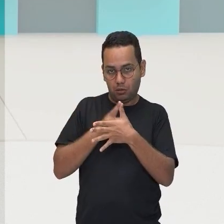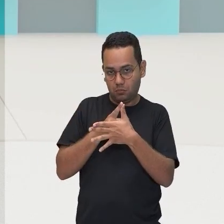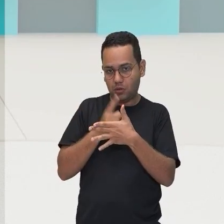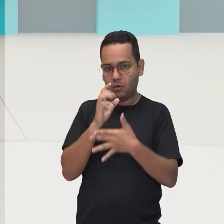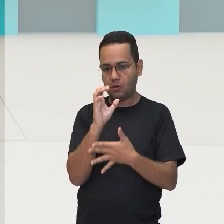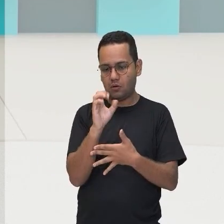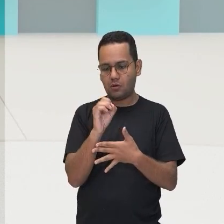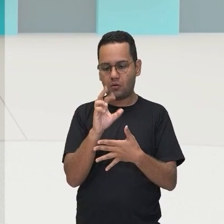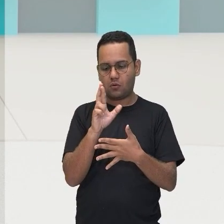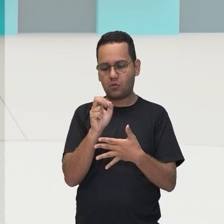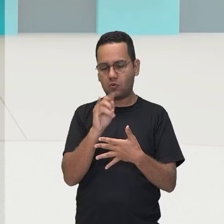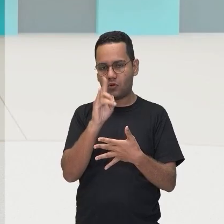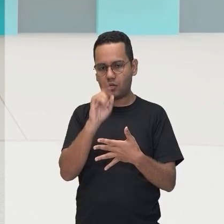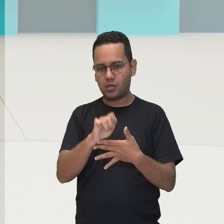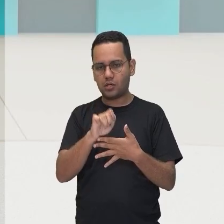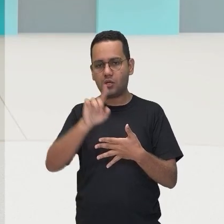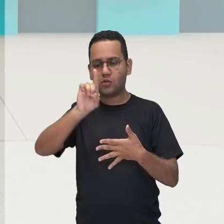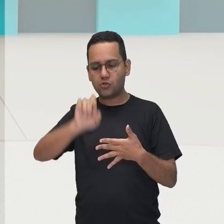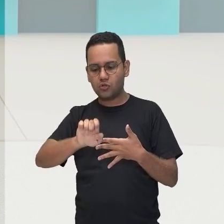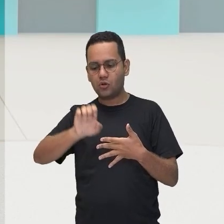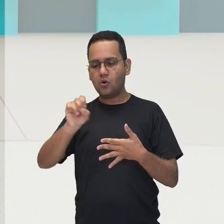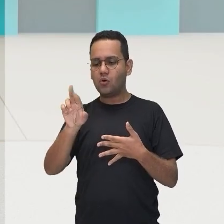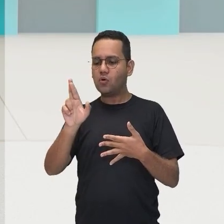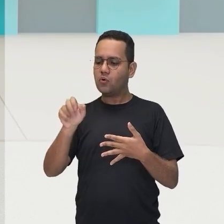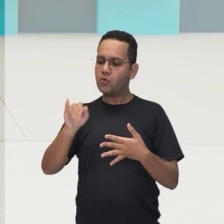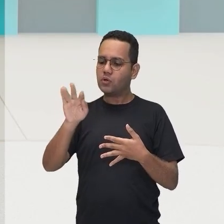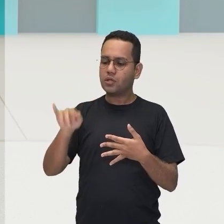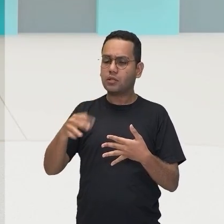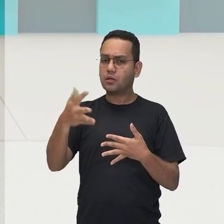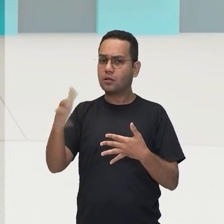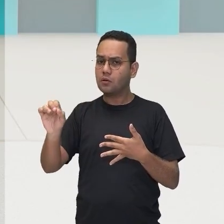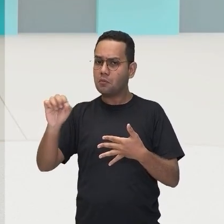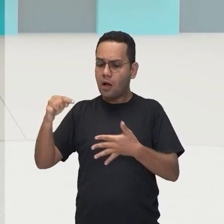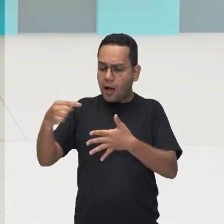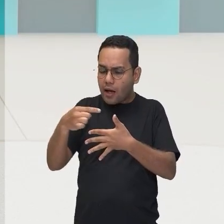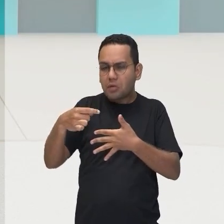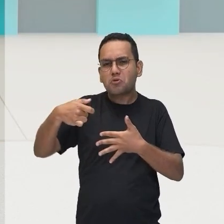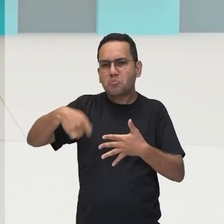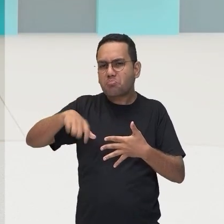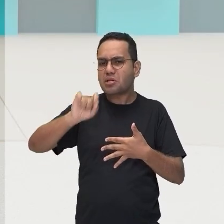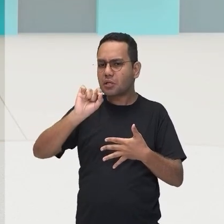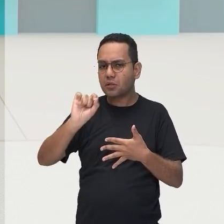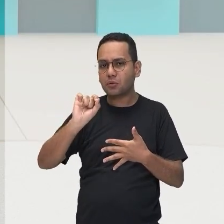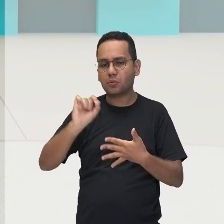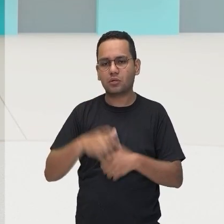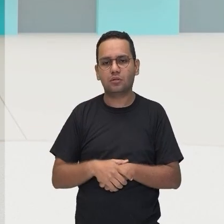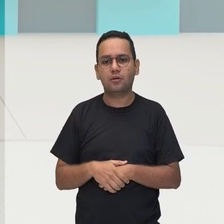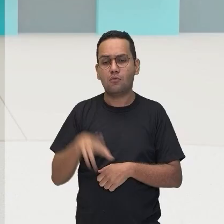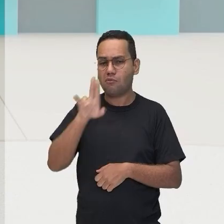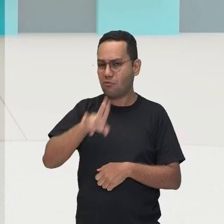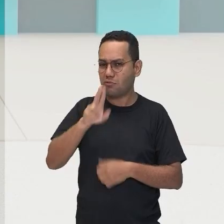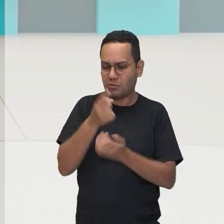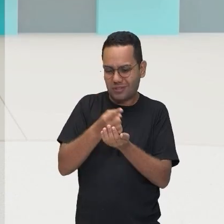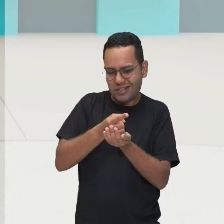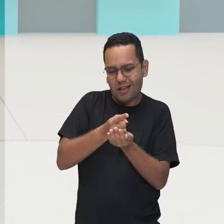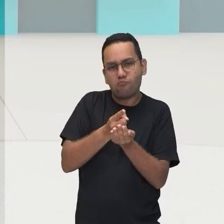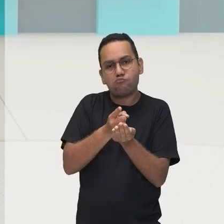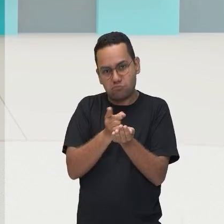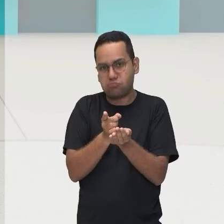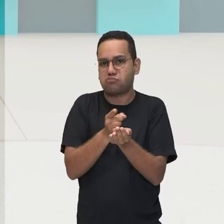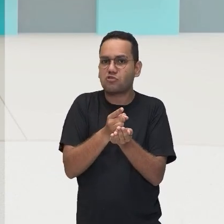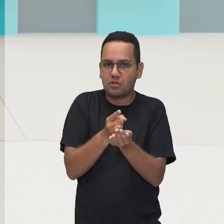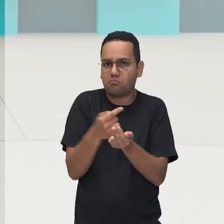de orientação nós vamos ter que ter conhecimento do manuseio da bússola, né, de saber como se guiar através